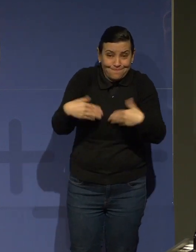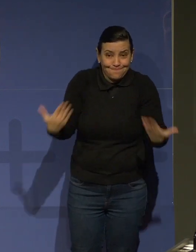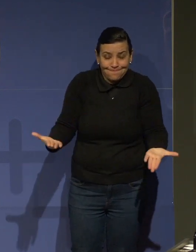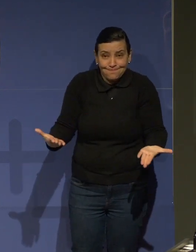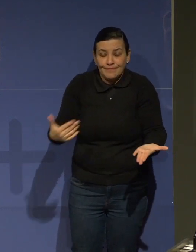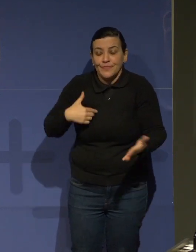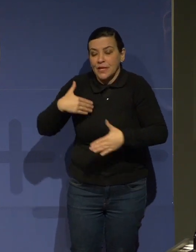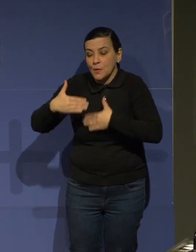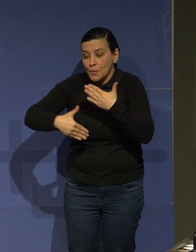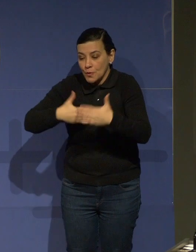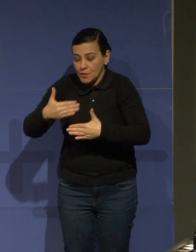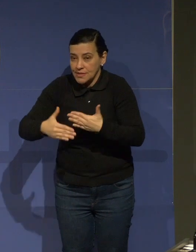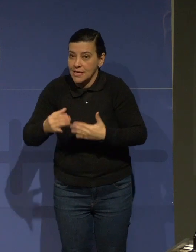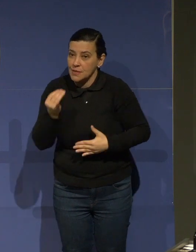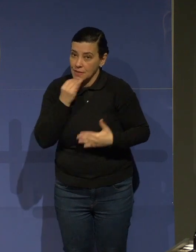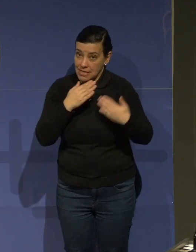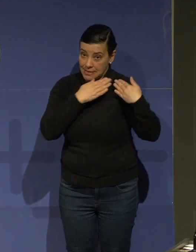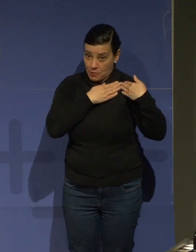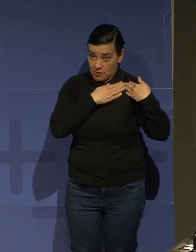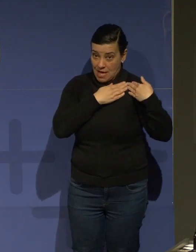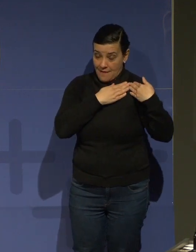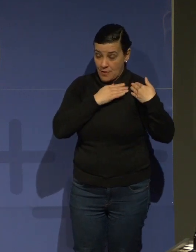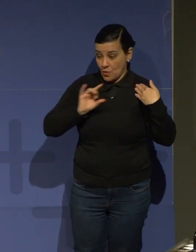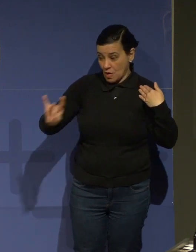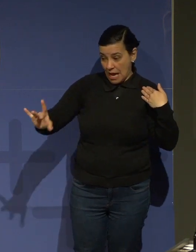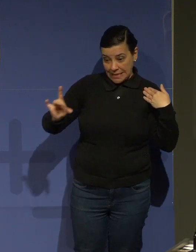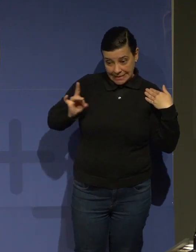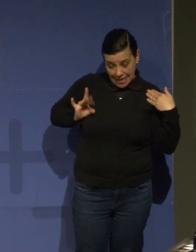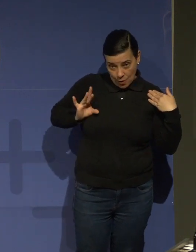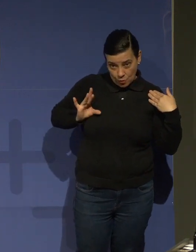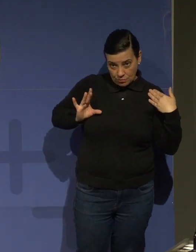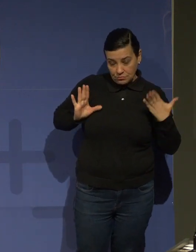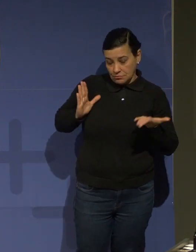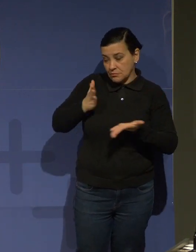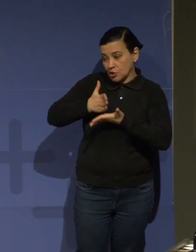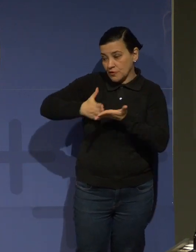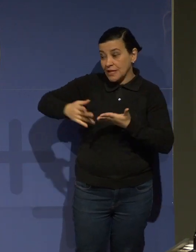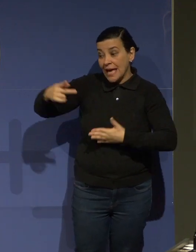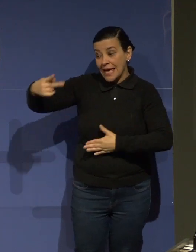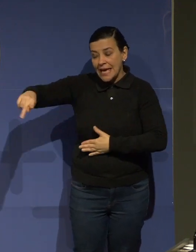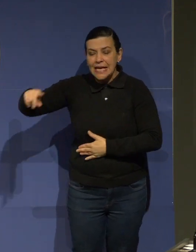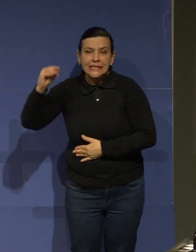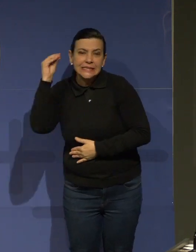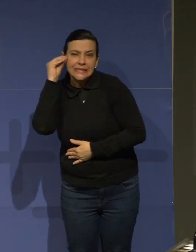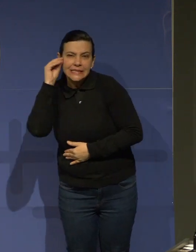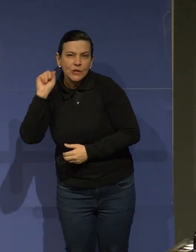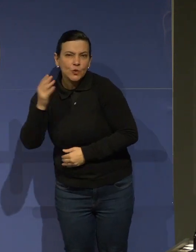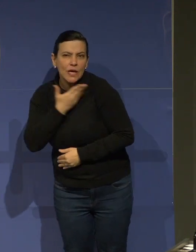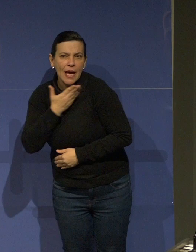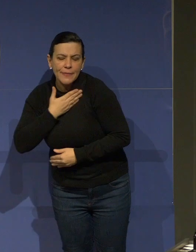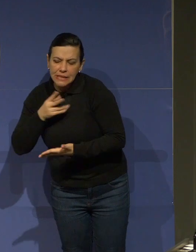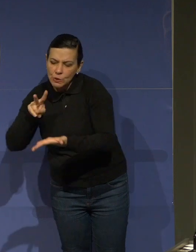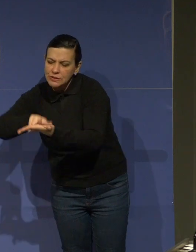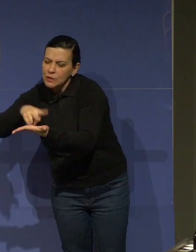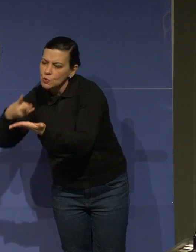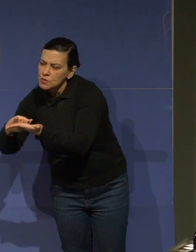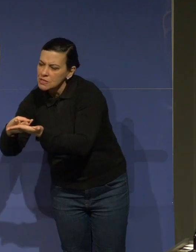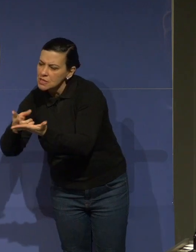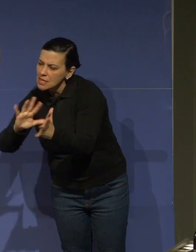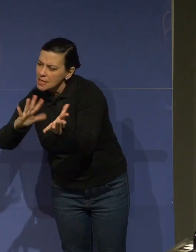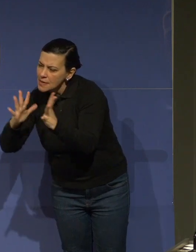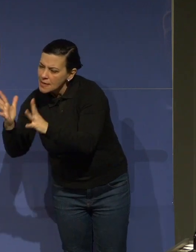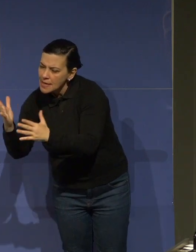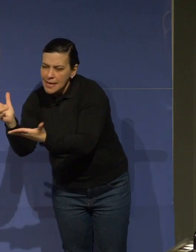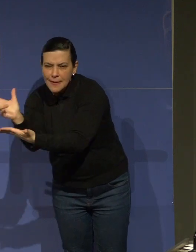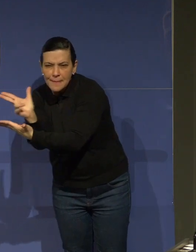onde cada um era responsável por uma coisa, mas o principal era, ele estava tentando ao tempo todo traduzir as imagens que estavam